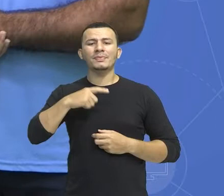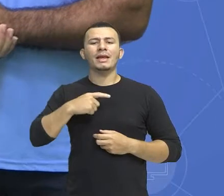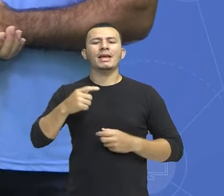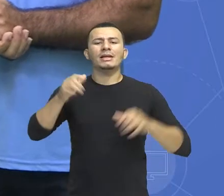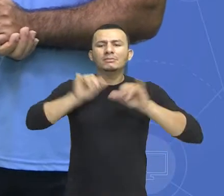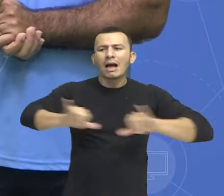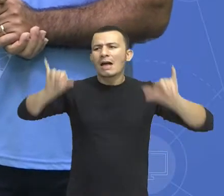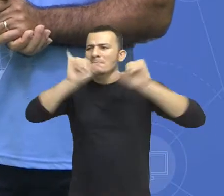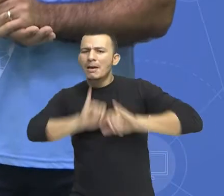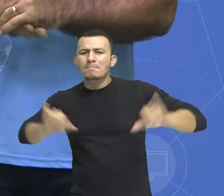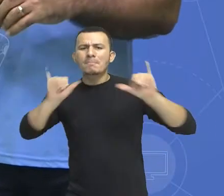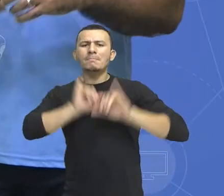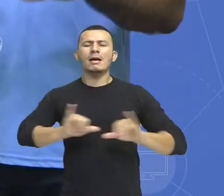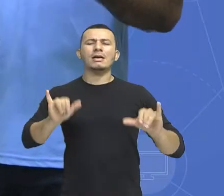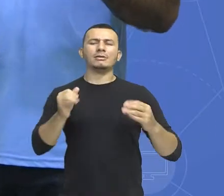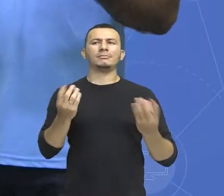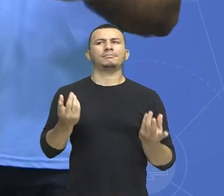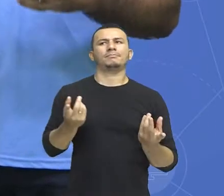Propagandas